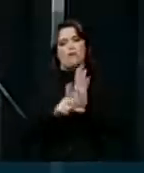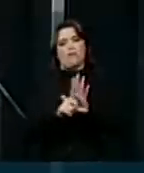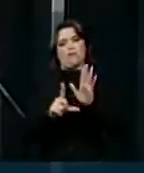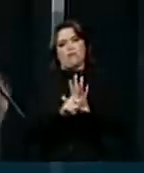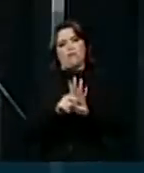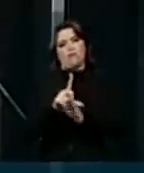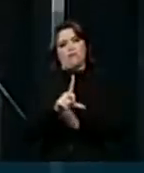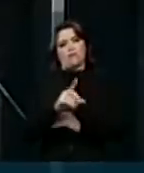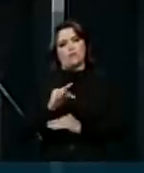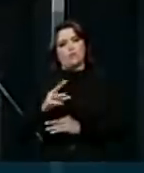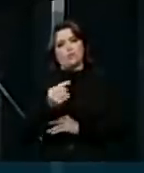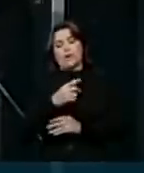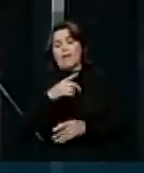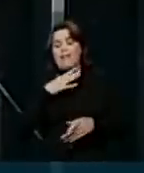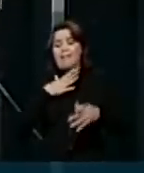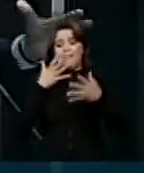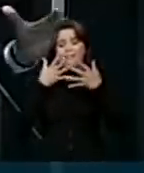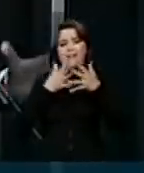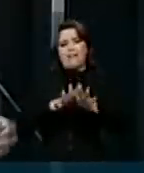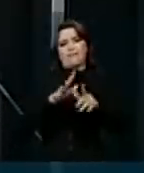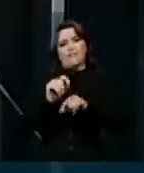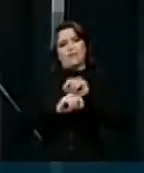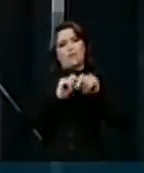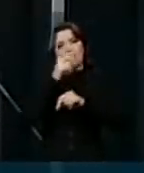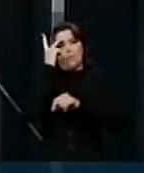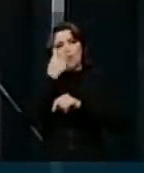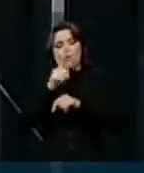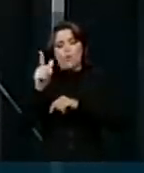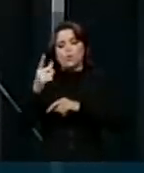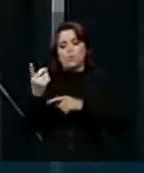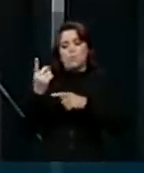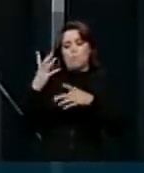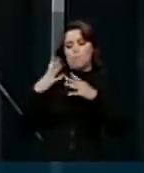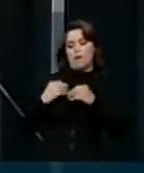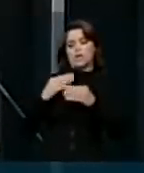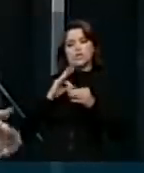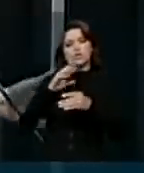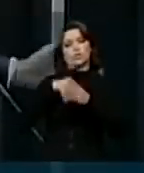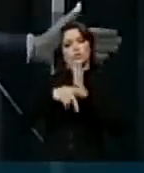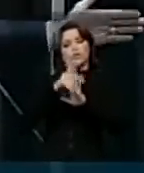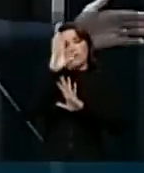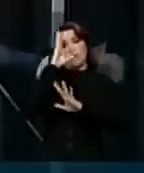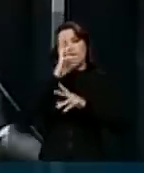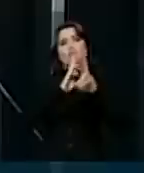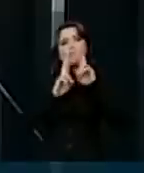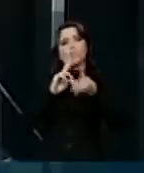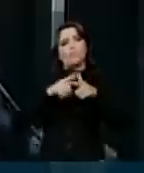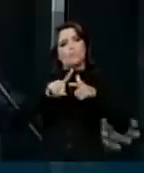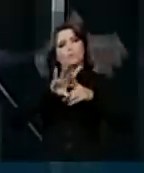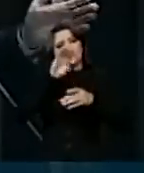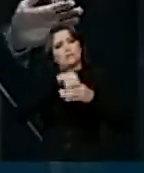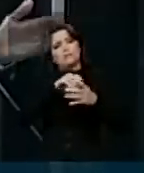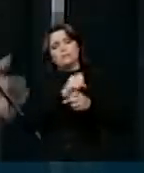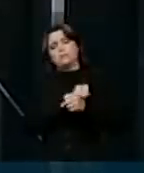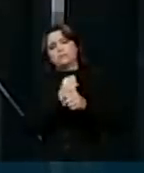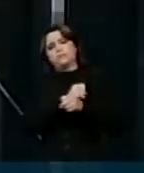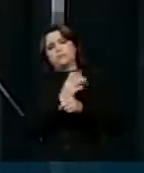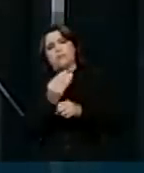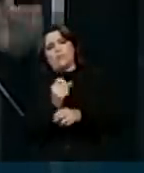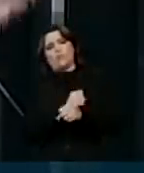e impedir que um outro poder interfira na nossa competência, decidindo sobre temas que estão nesta casa há